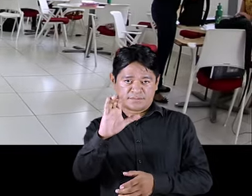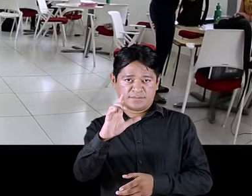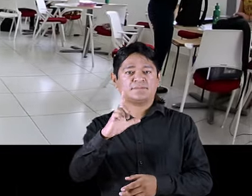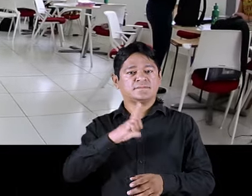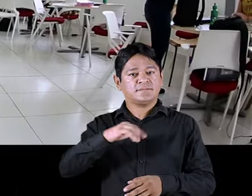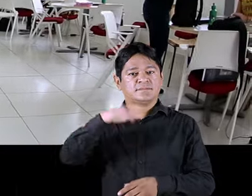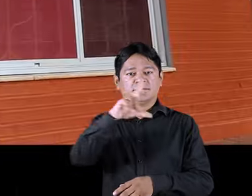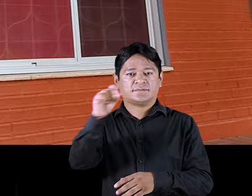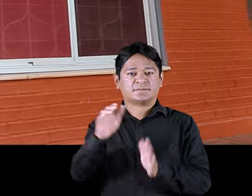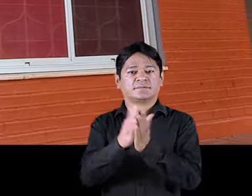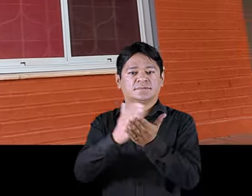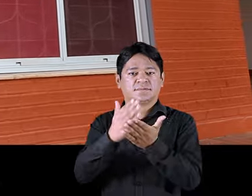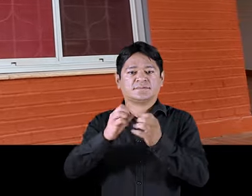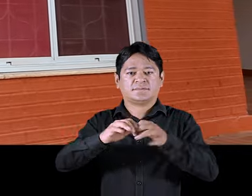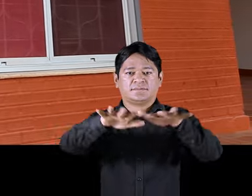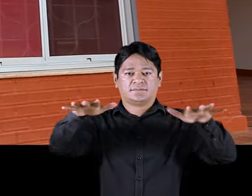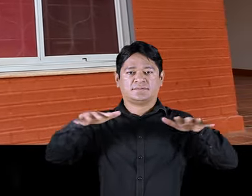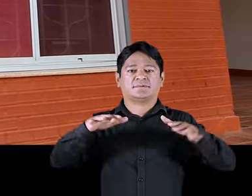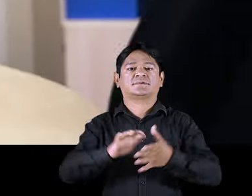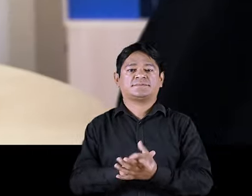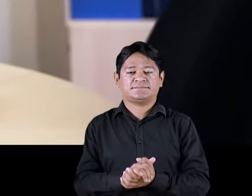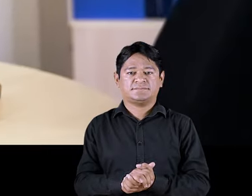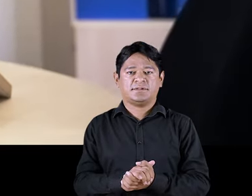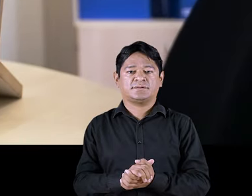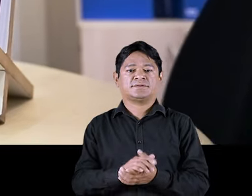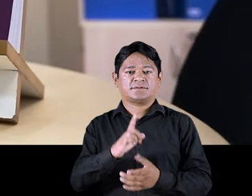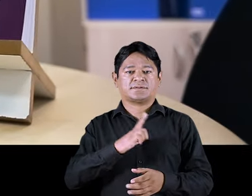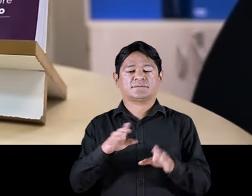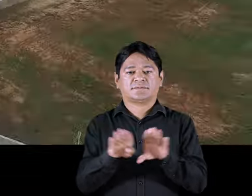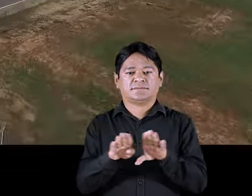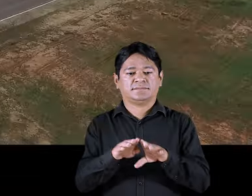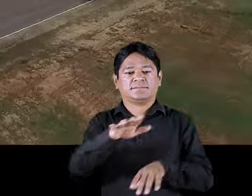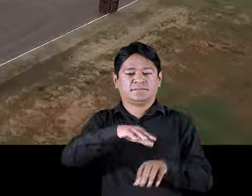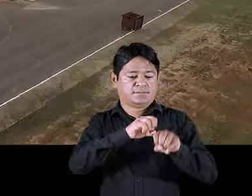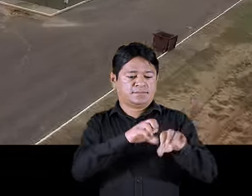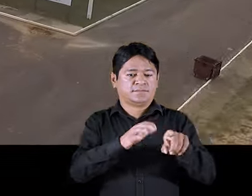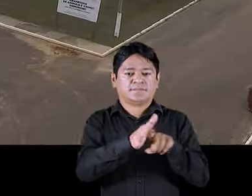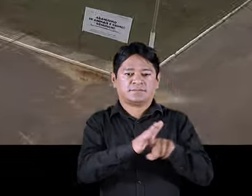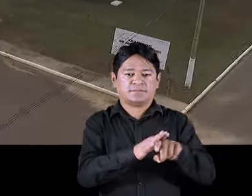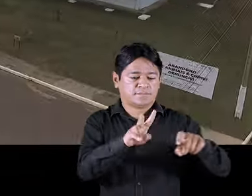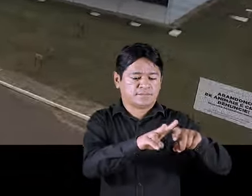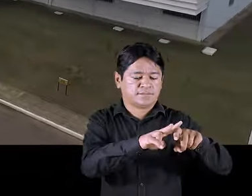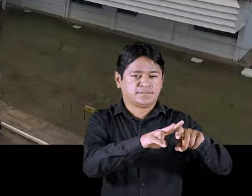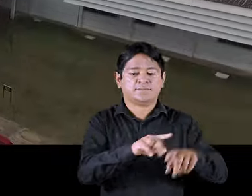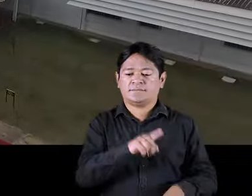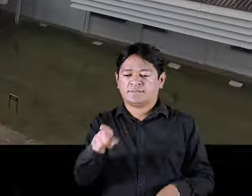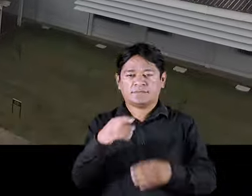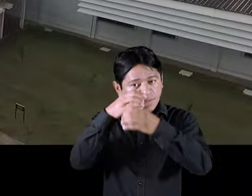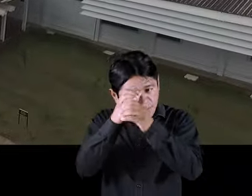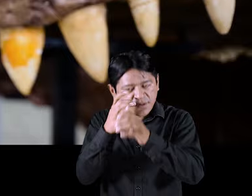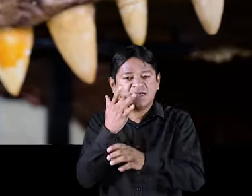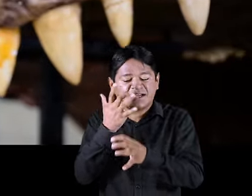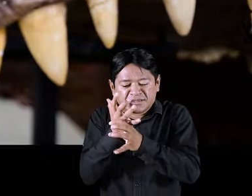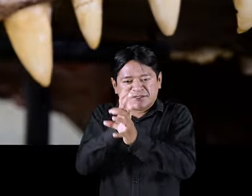editora própria, a EduFAC, com mais de 100 obras publicadas. Unidade de Ensino e Pesquisa em Medicina